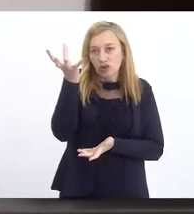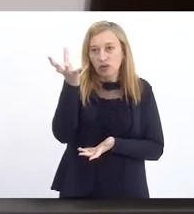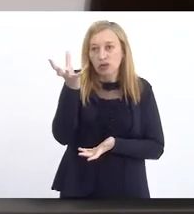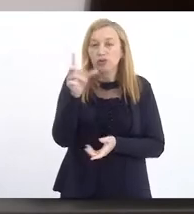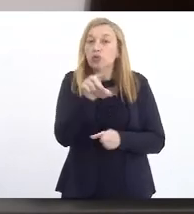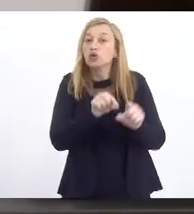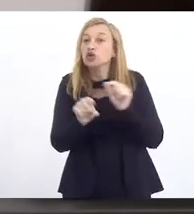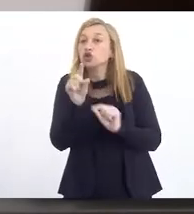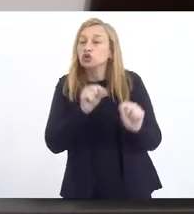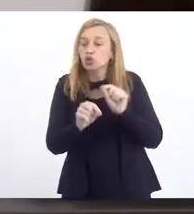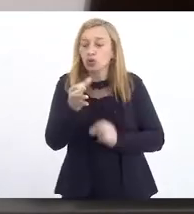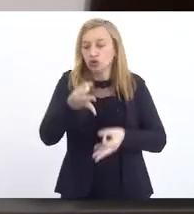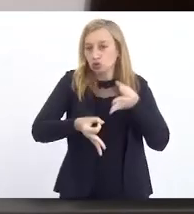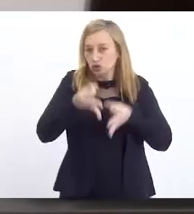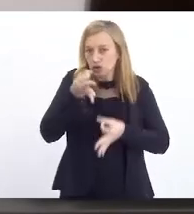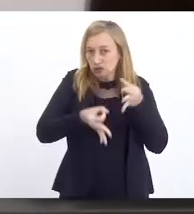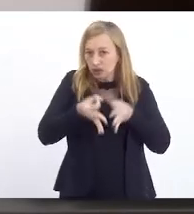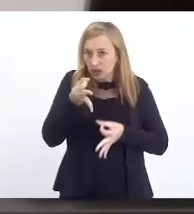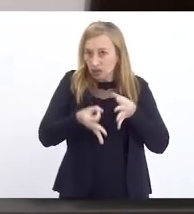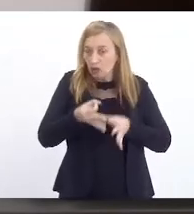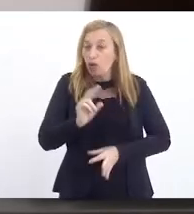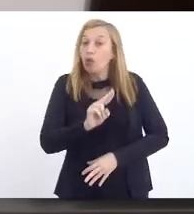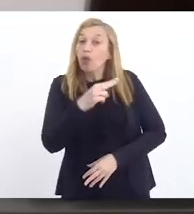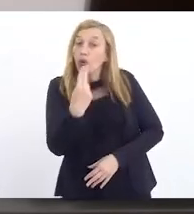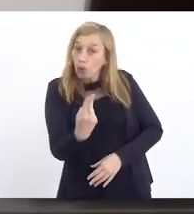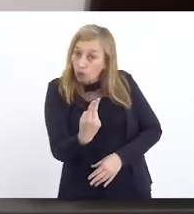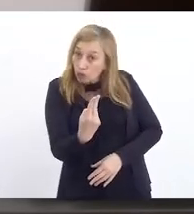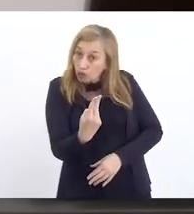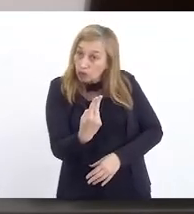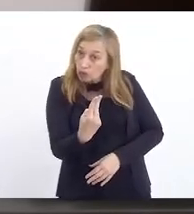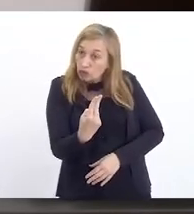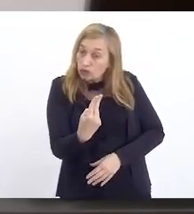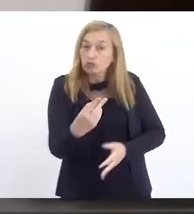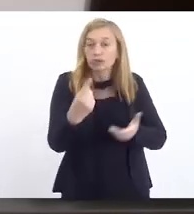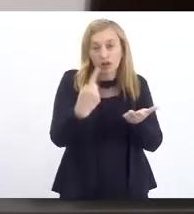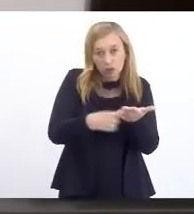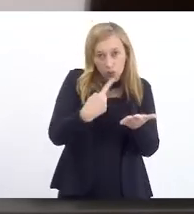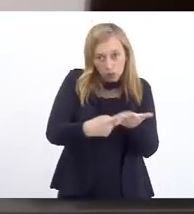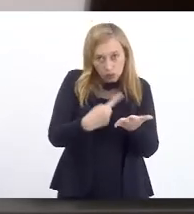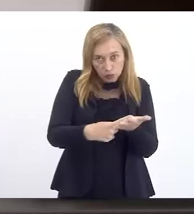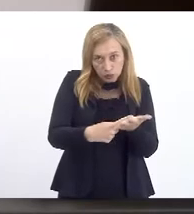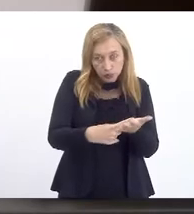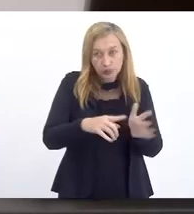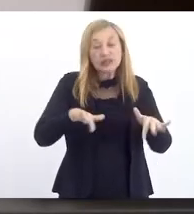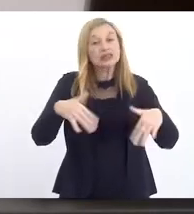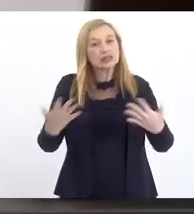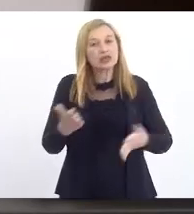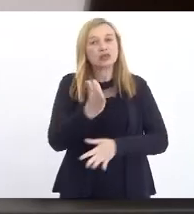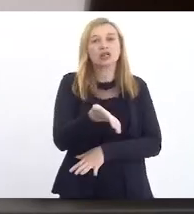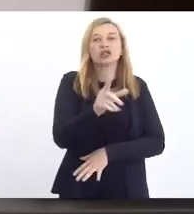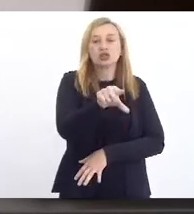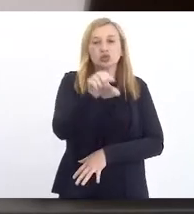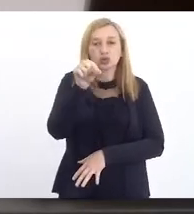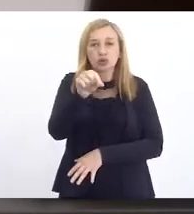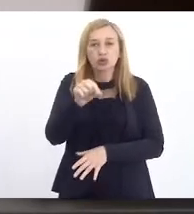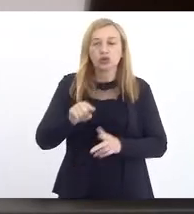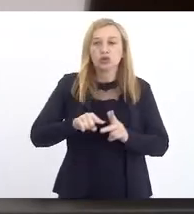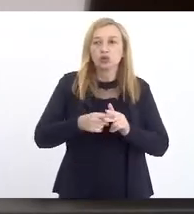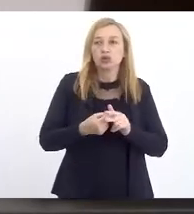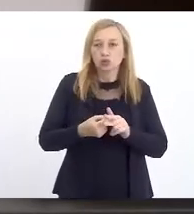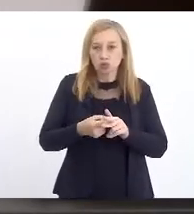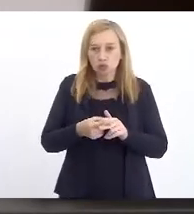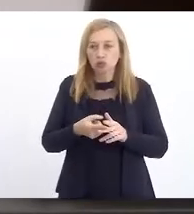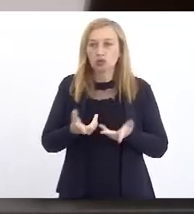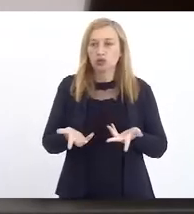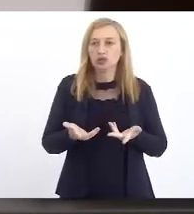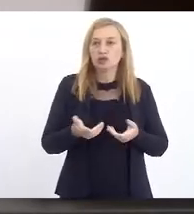decisão judicial ou até por acordo. Então, está definido o termo de ajuste de conduta,